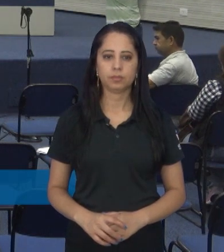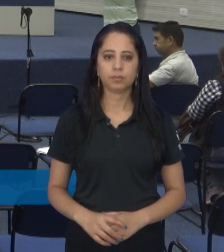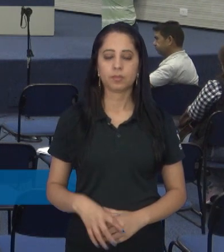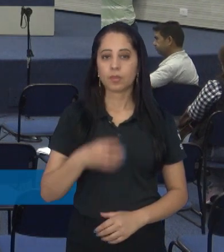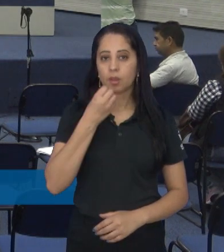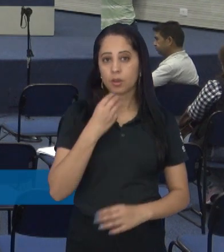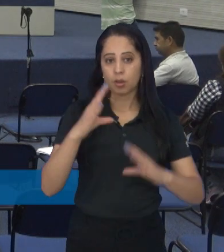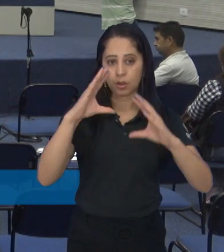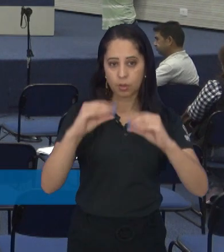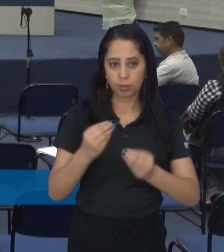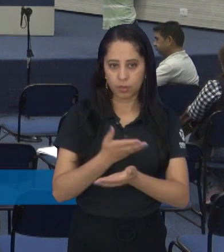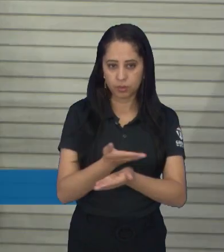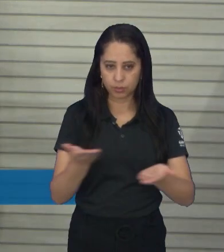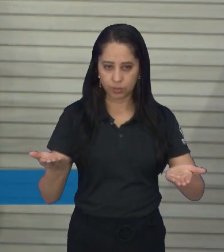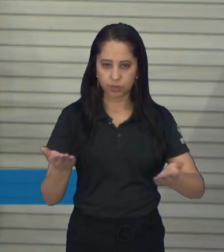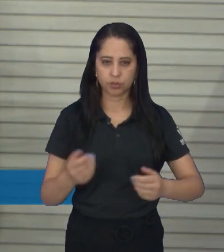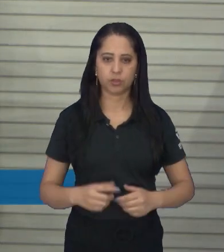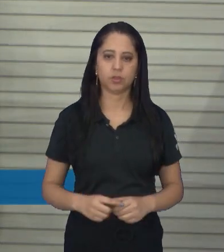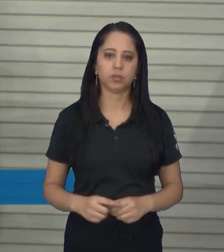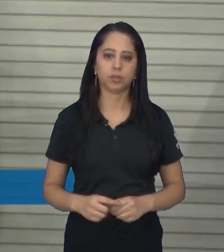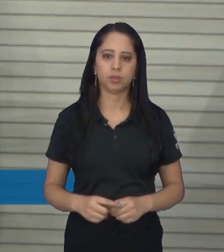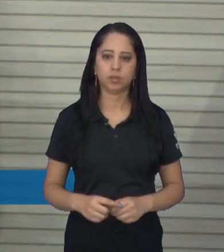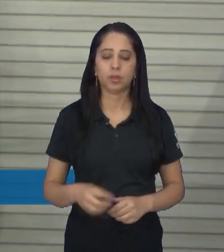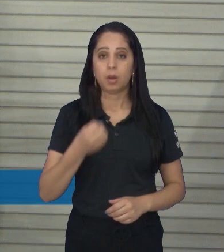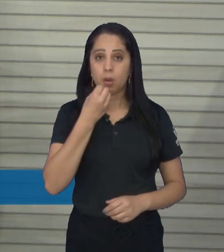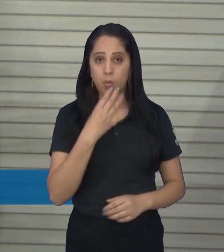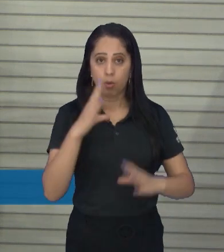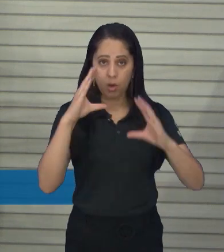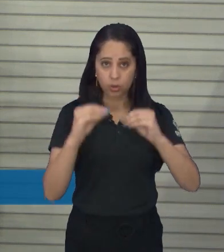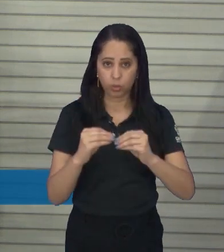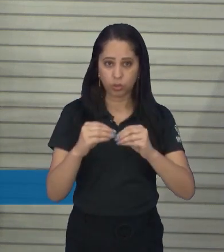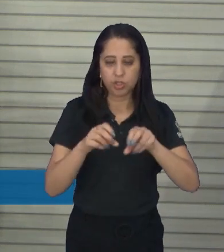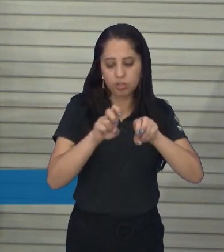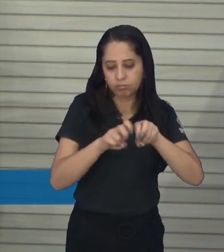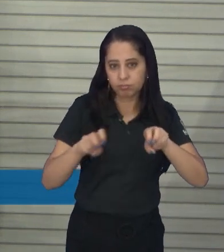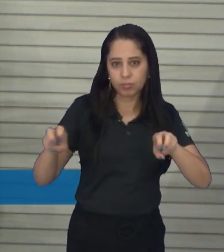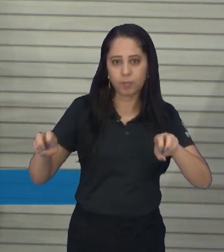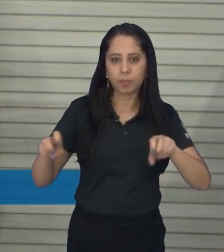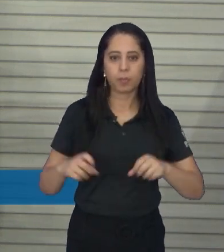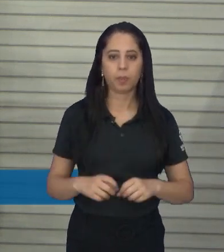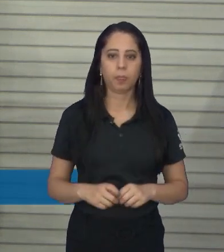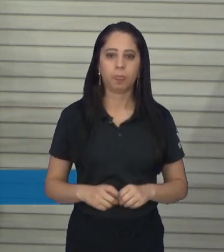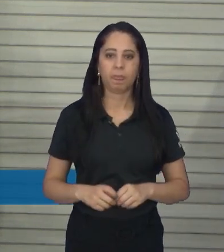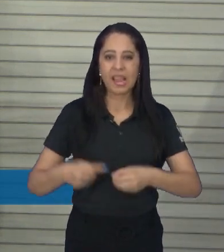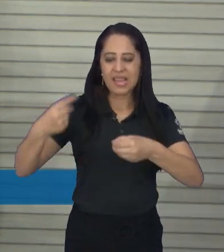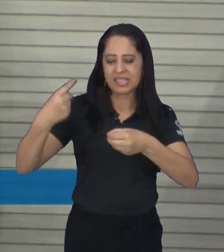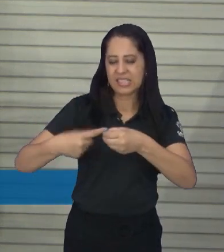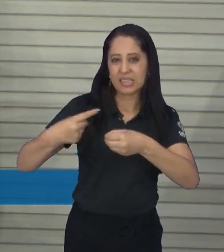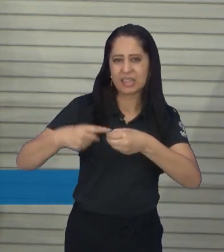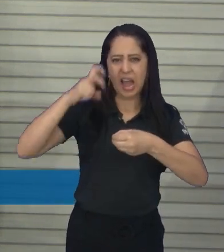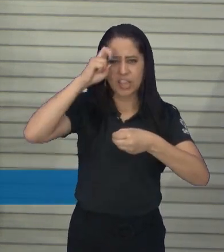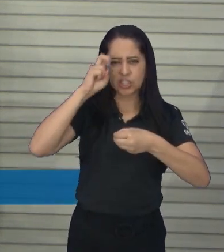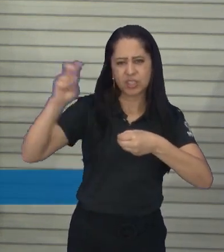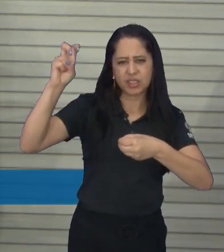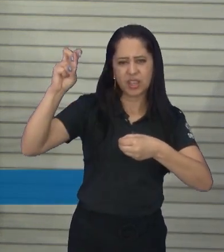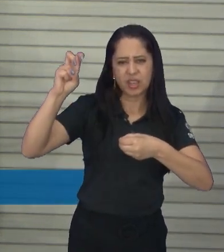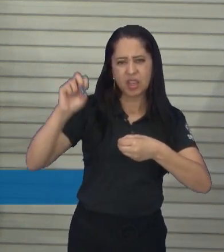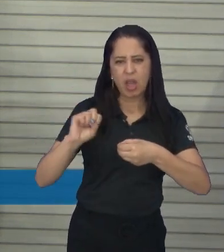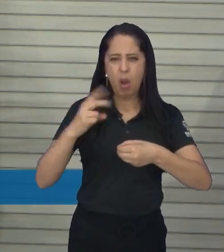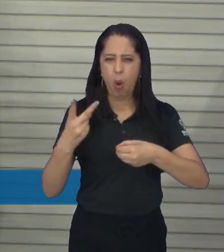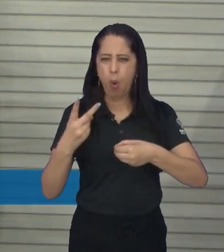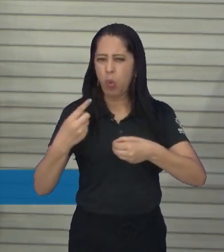Boa noite a todos é boa noite a mesa né cidade inteligente ou cidade